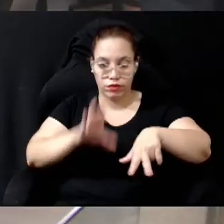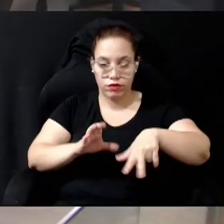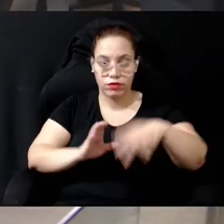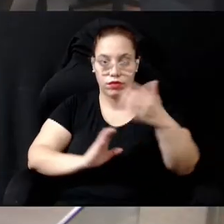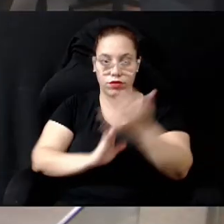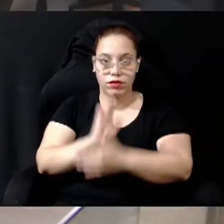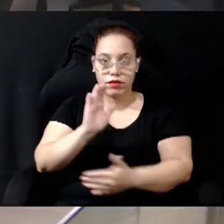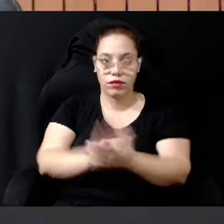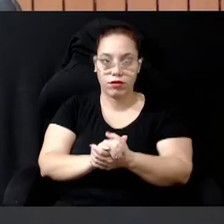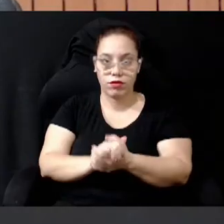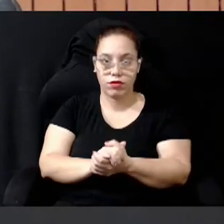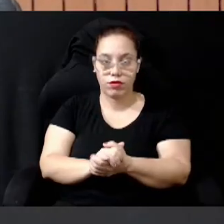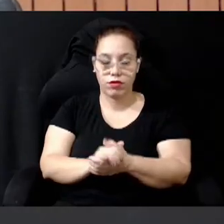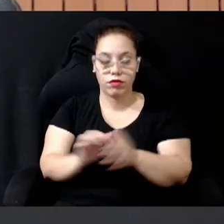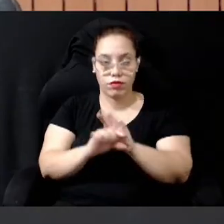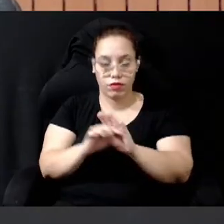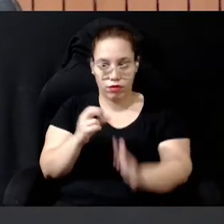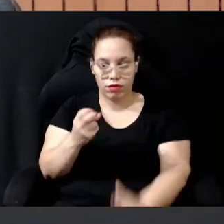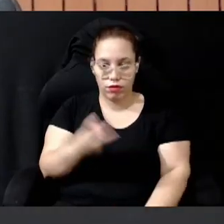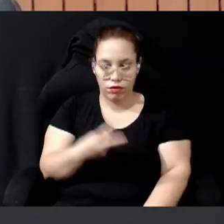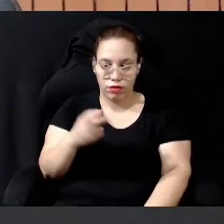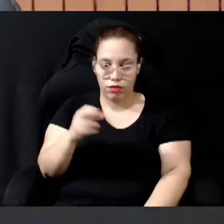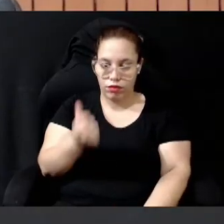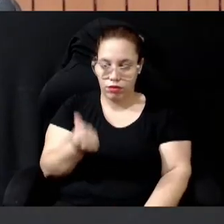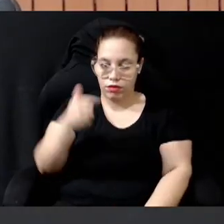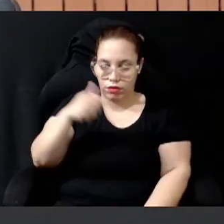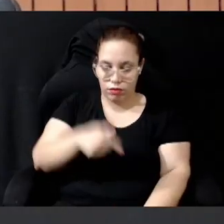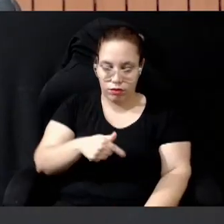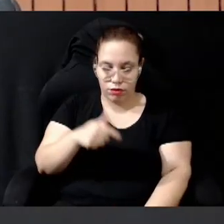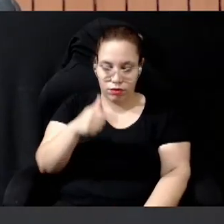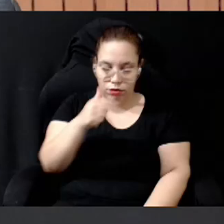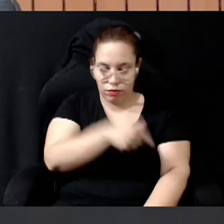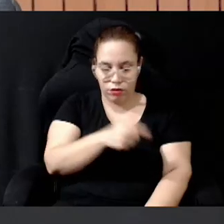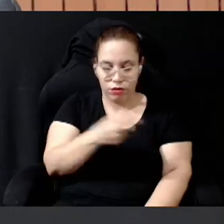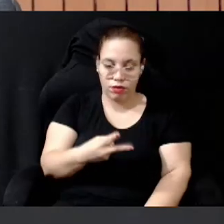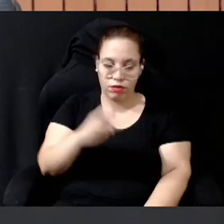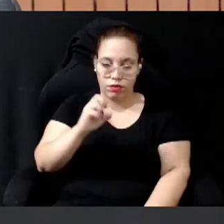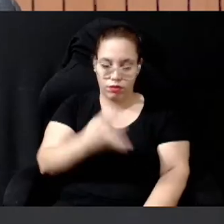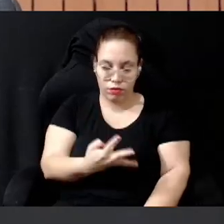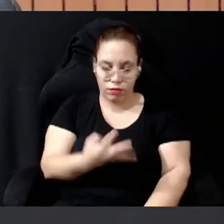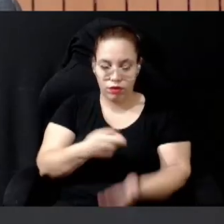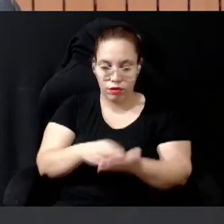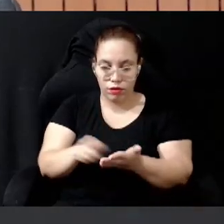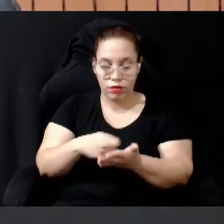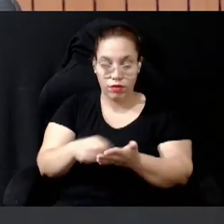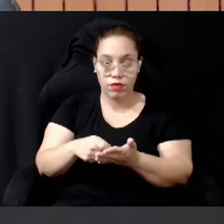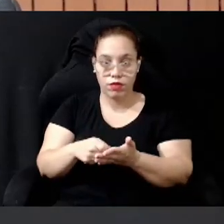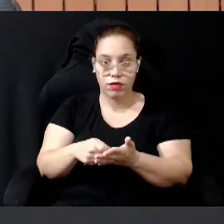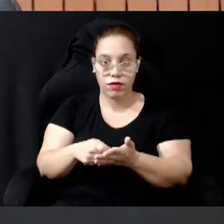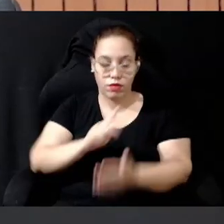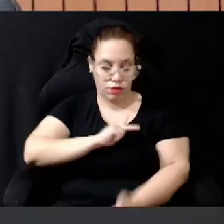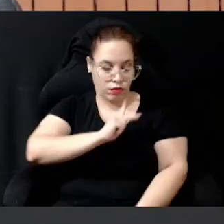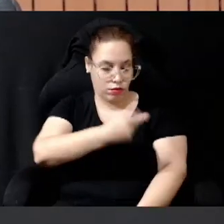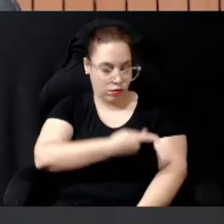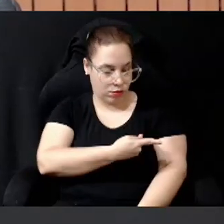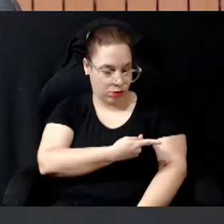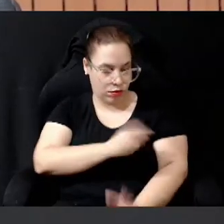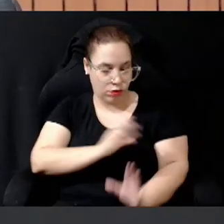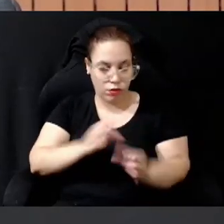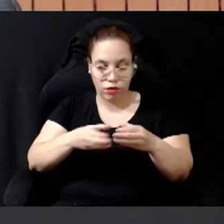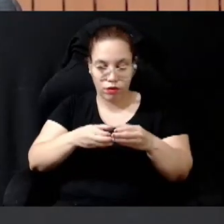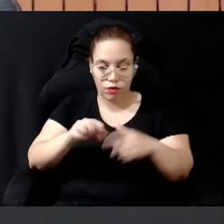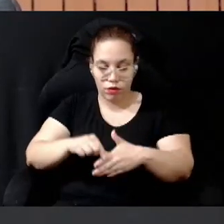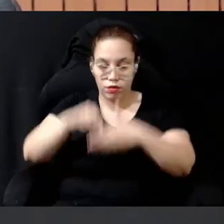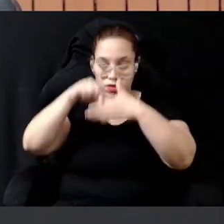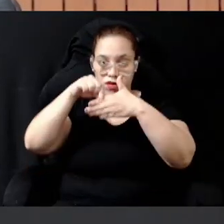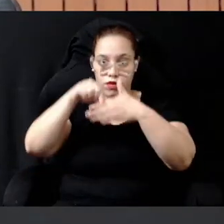Aprovado. Requerimento de número 2.177, 2024, do vereador Paulo Haddad, na condição de líder de governo, que requer a tramitação